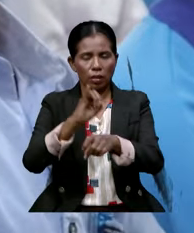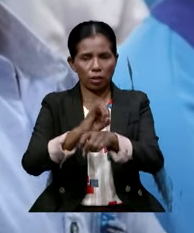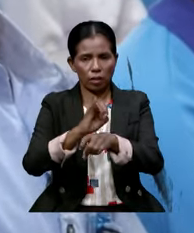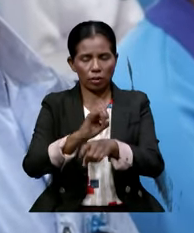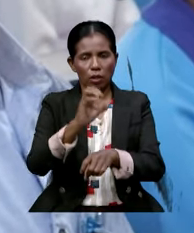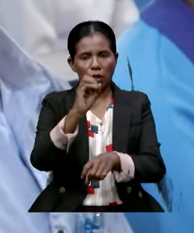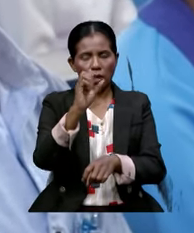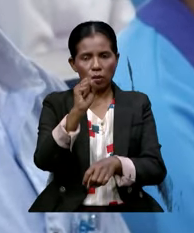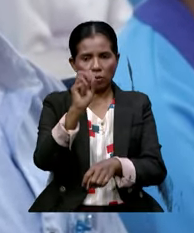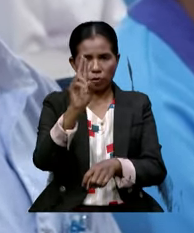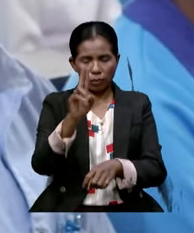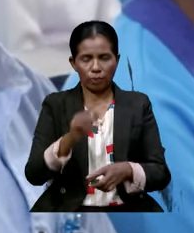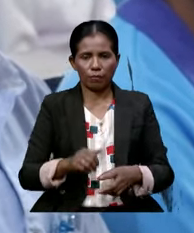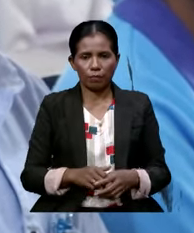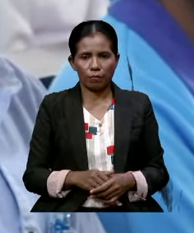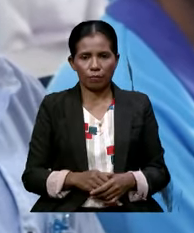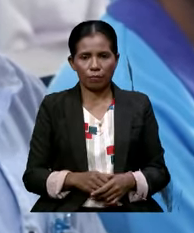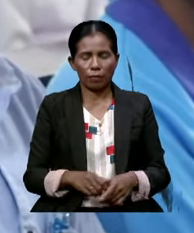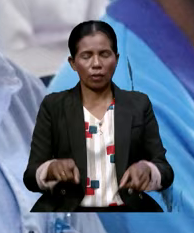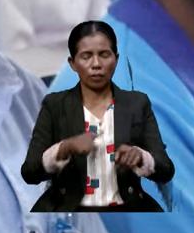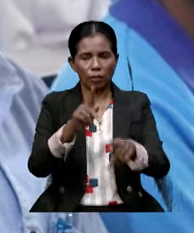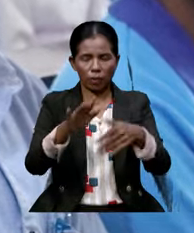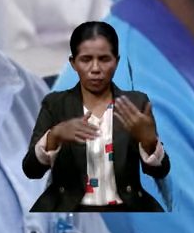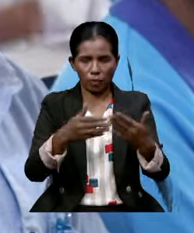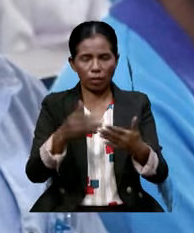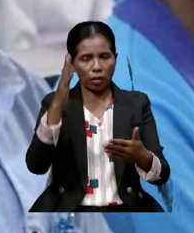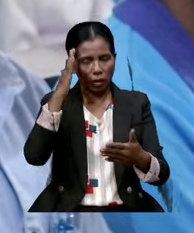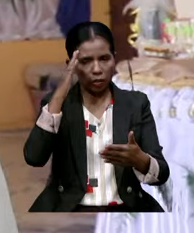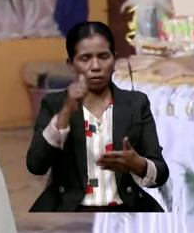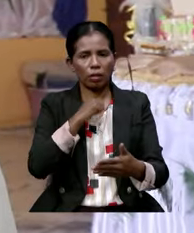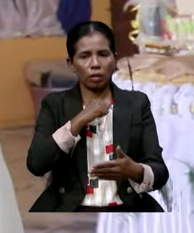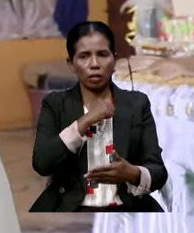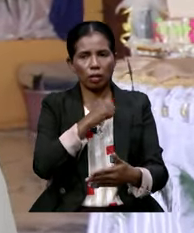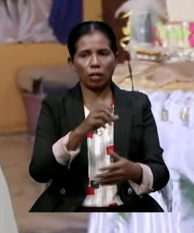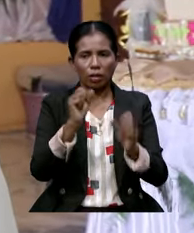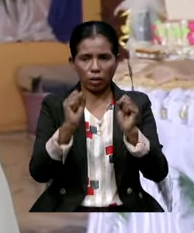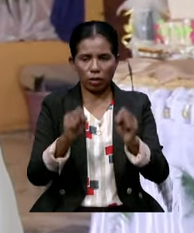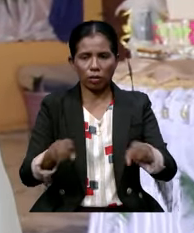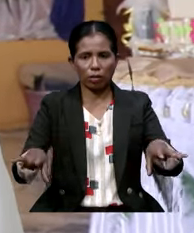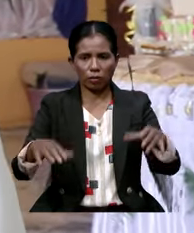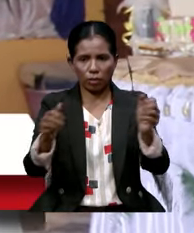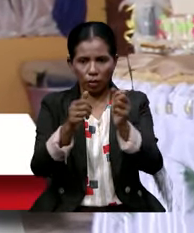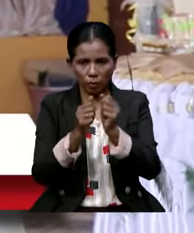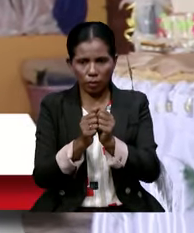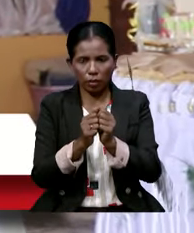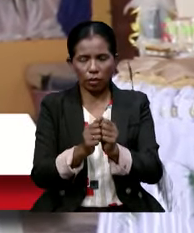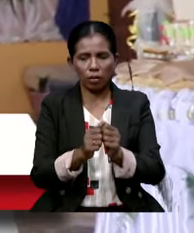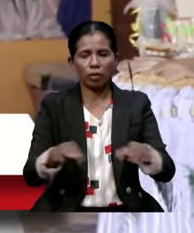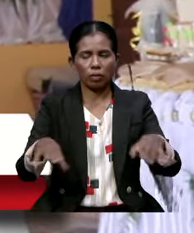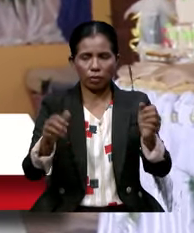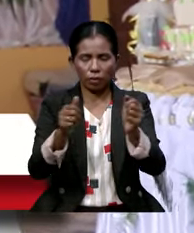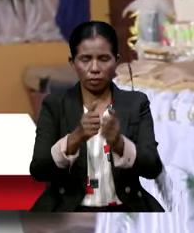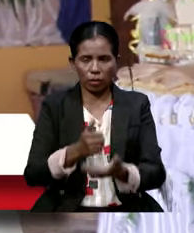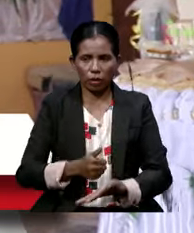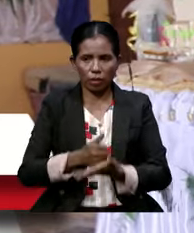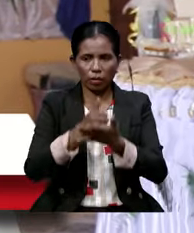A paróquia Ossira vai ser tranicira, não é nada um paróquia, né? Buka tu colabora muito, buka tu serviço, a tudo malo,